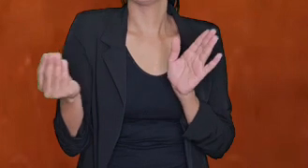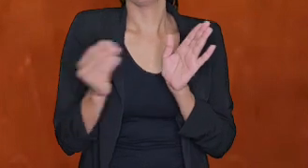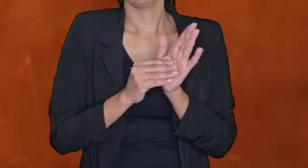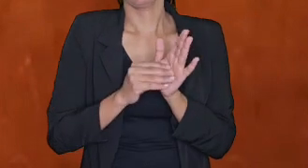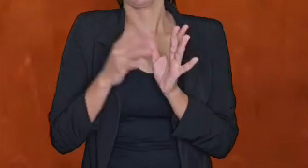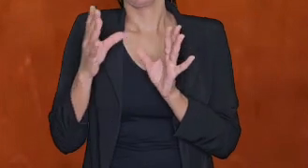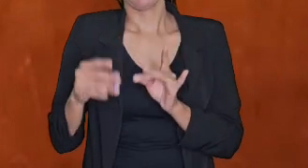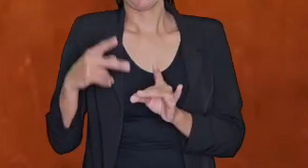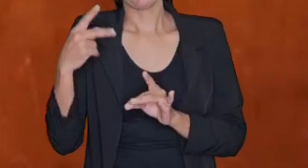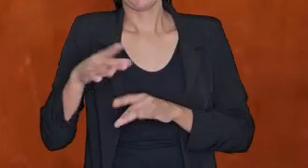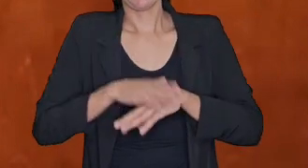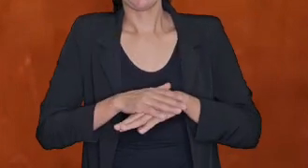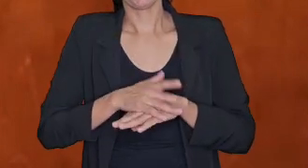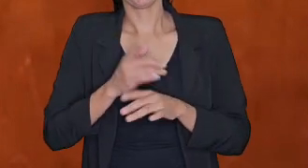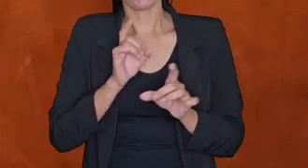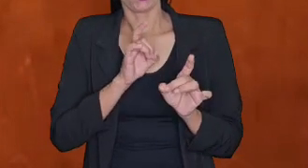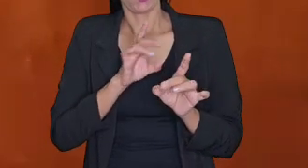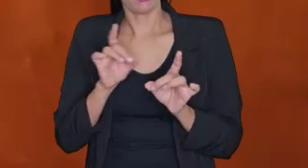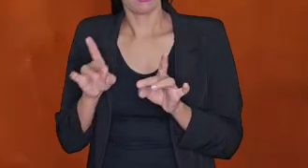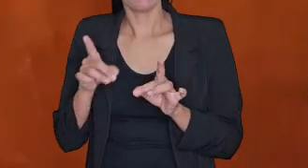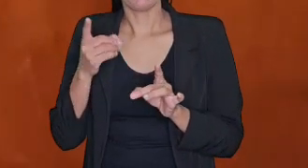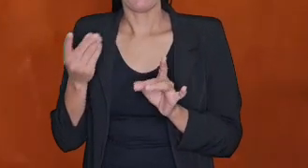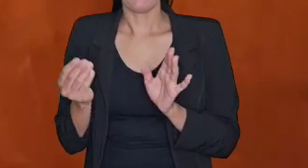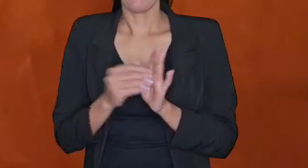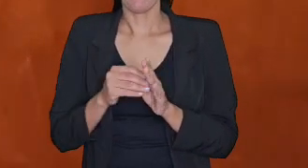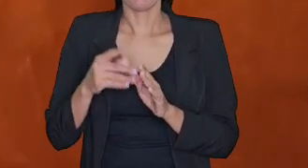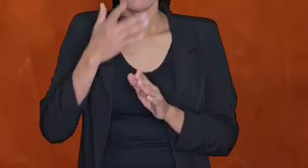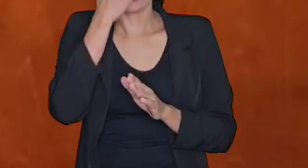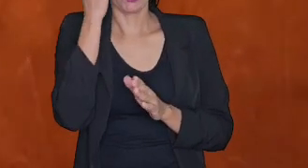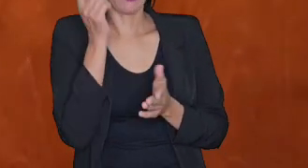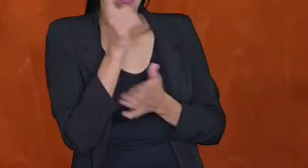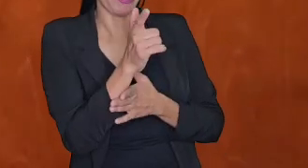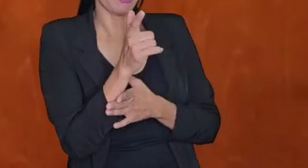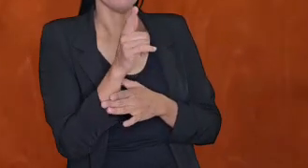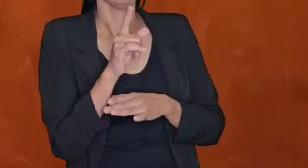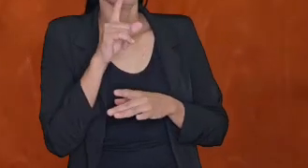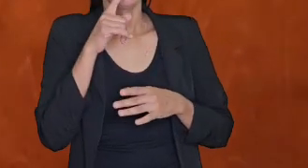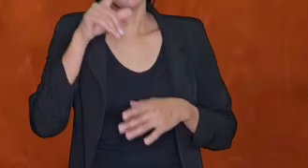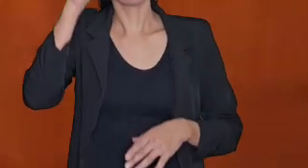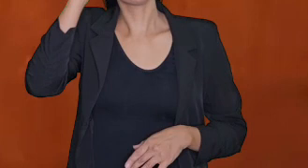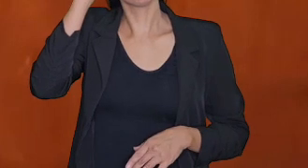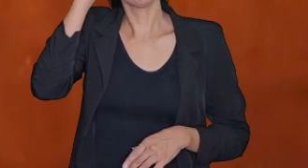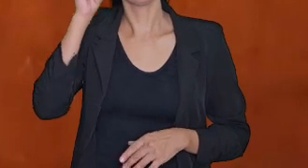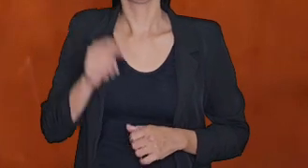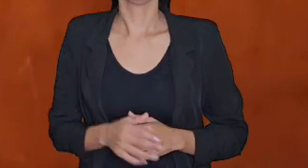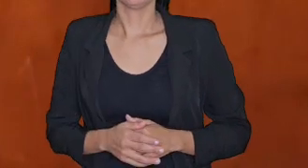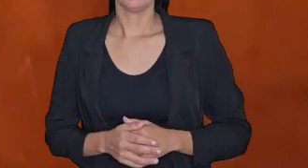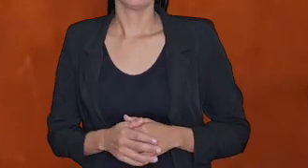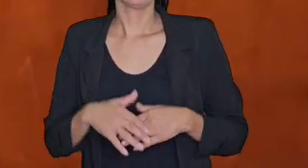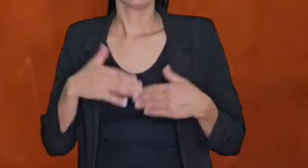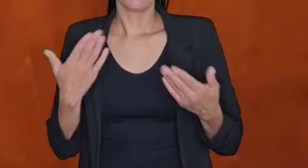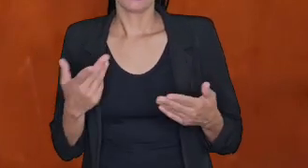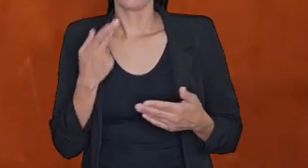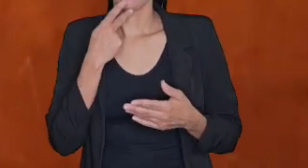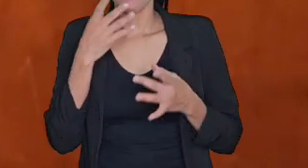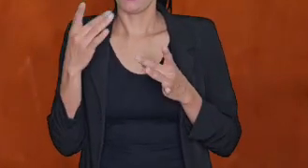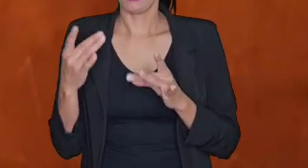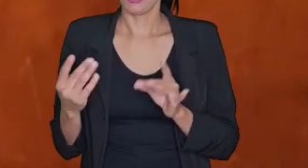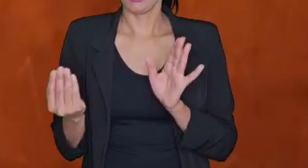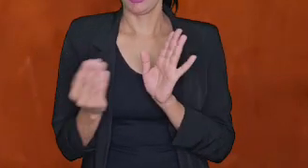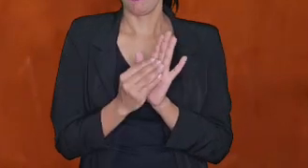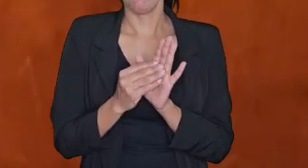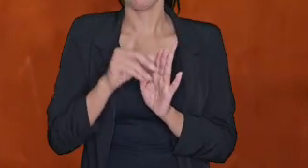tópico, quais são os bens titularizados pelo vendedor para o conforto do comprador. E que não há ônus sobre